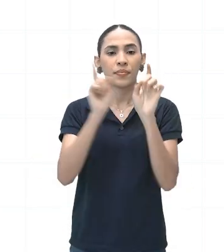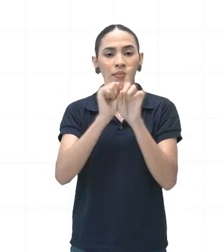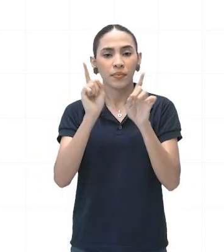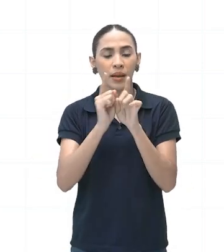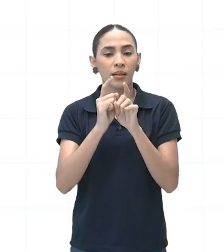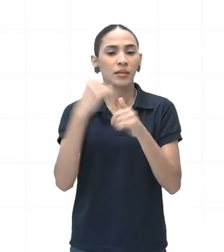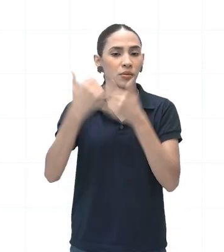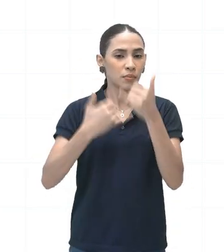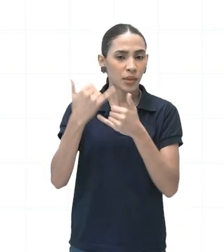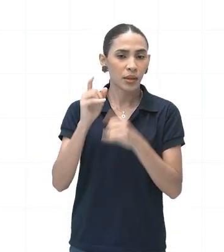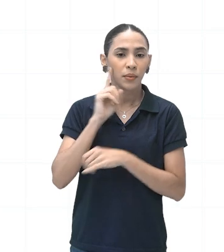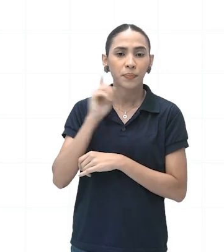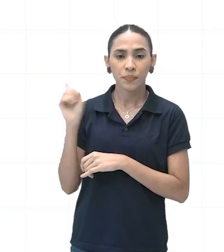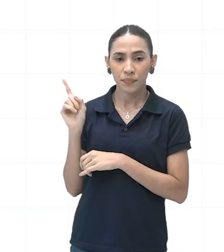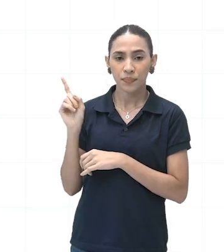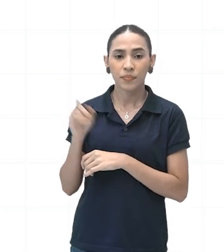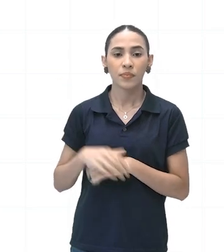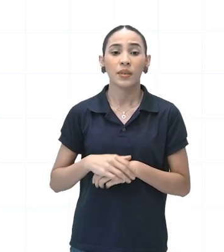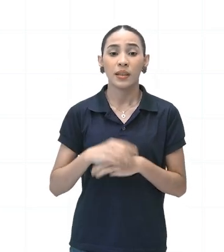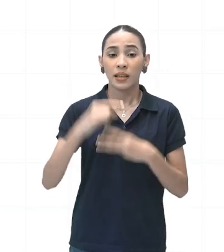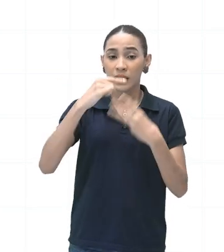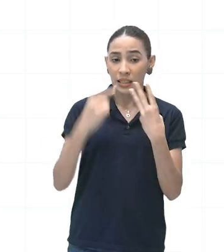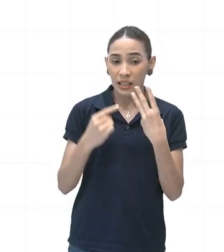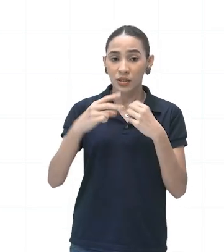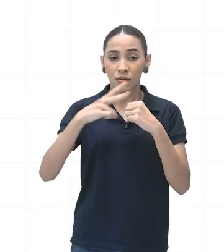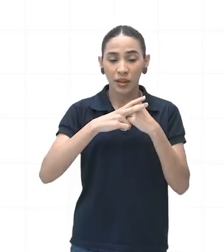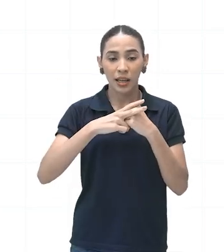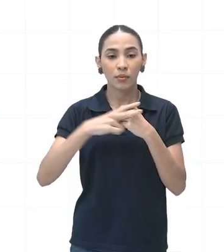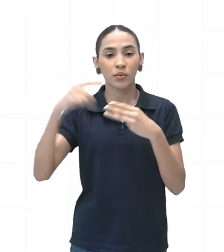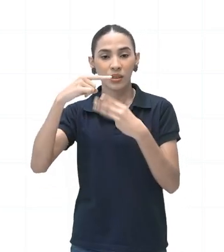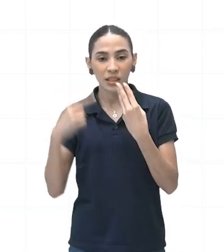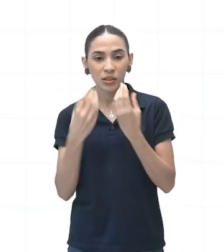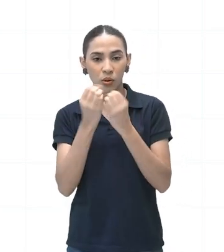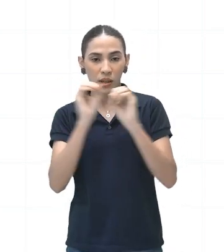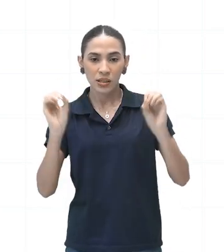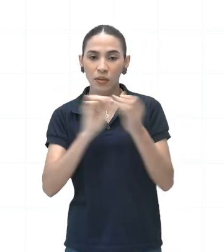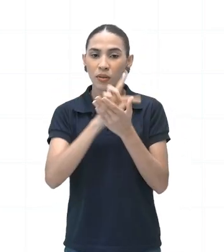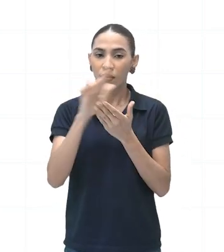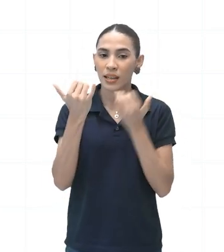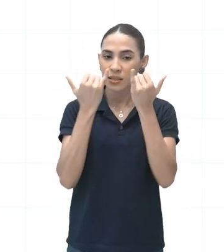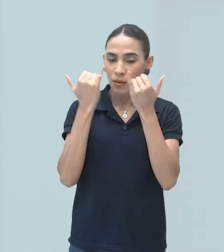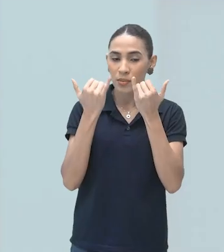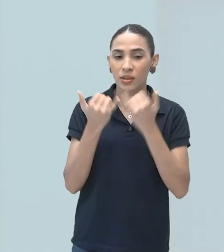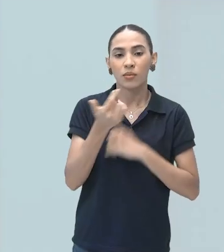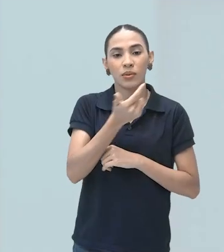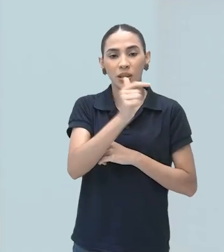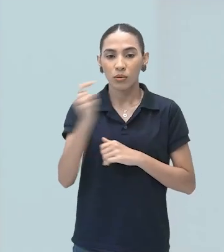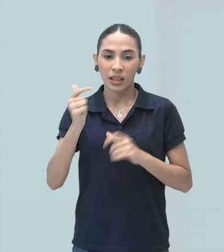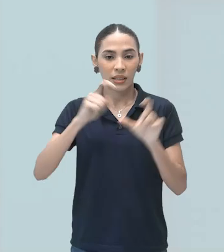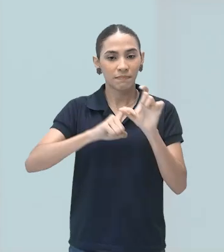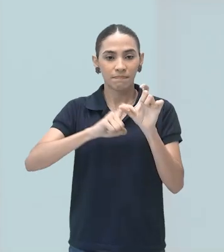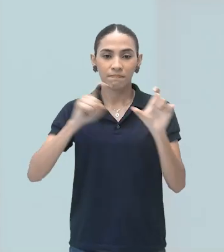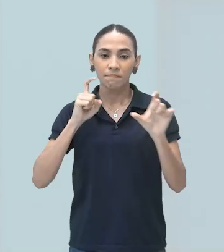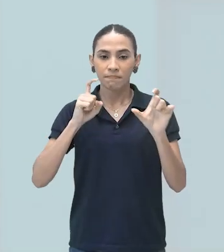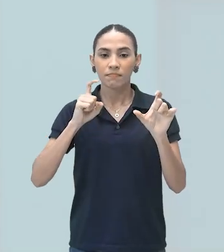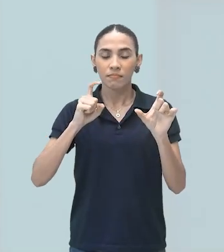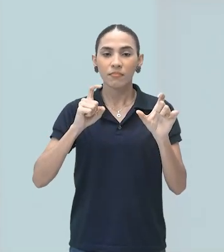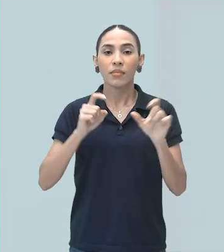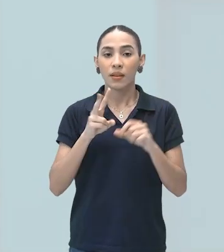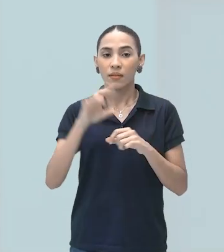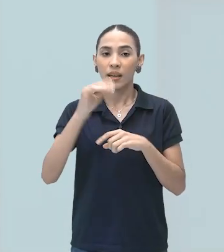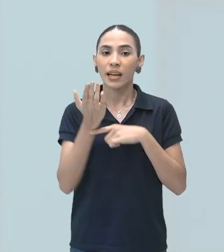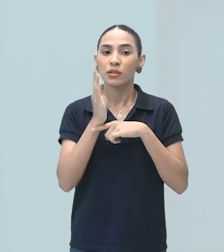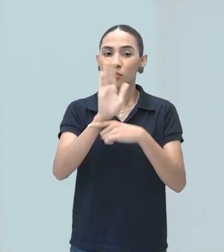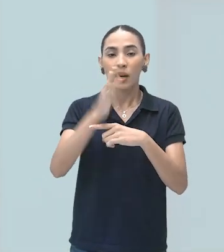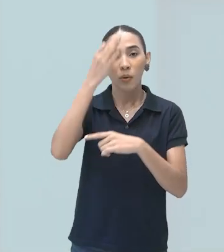usuários online divertem-se. 3 verbos, 3 orações, informações diversas e independentes. Isso ajuda a gente